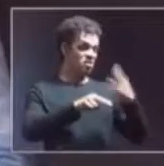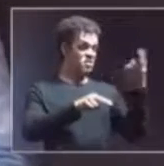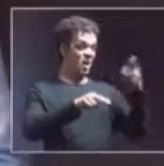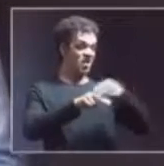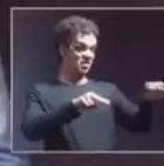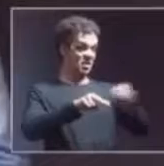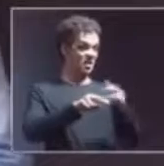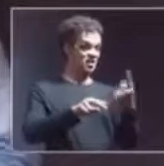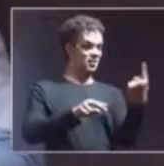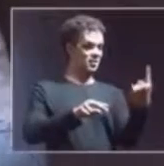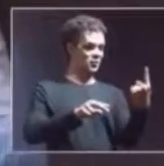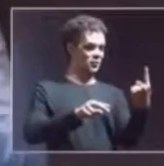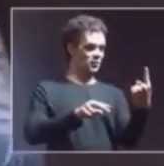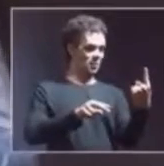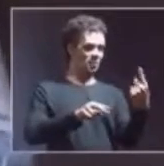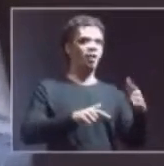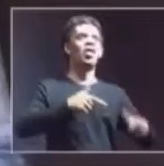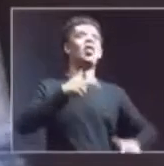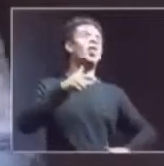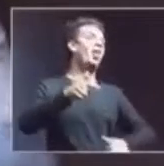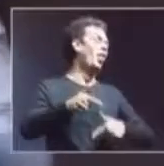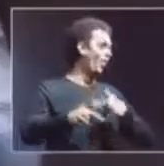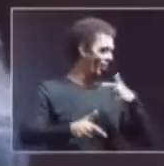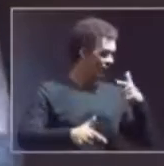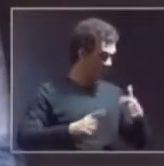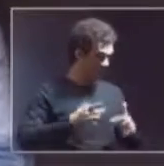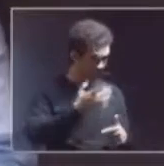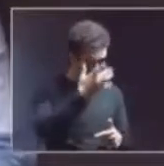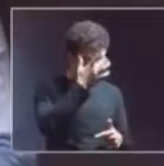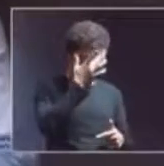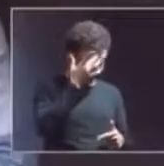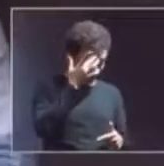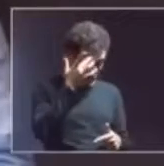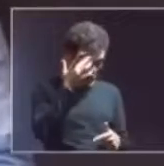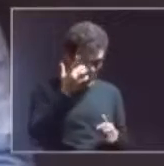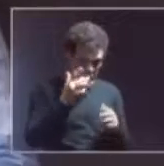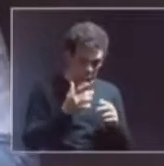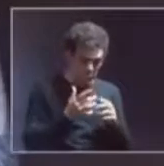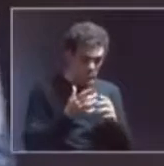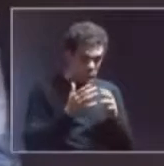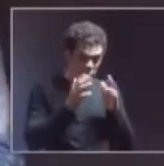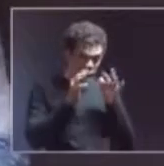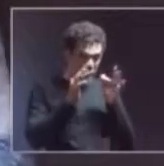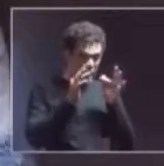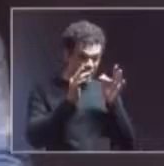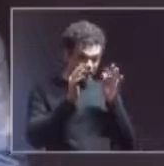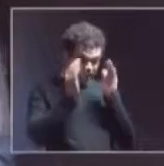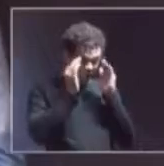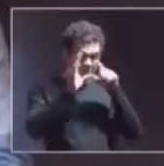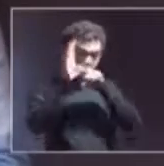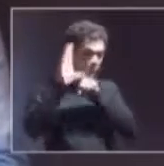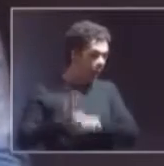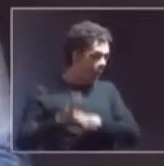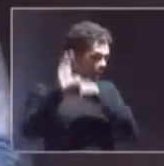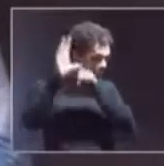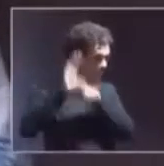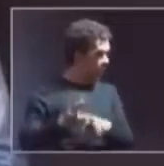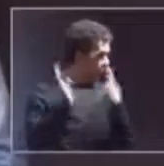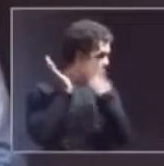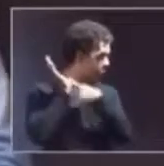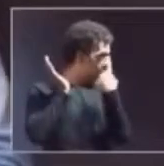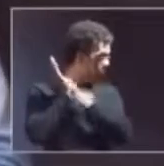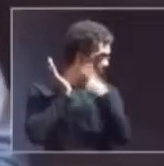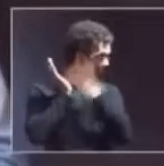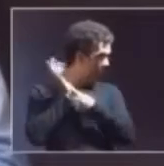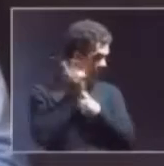Três encarnação numa. Só pessoas muito devotadas ou endividadas, ou as duas